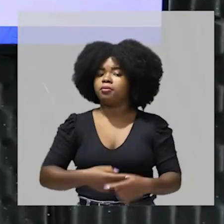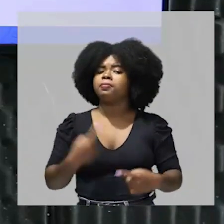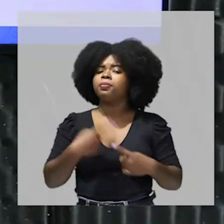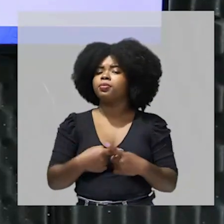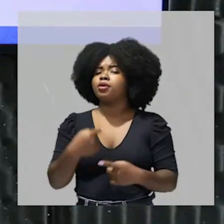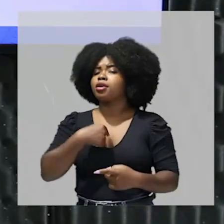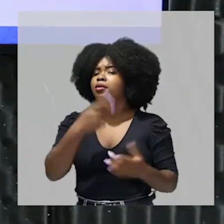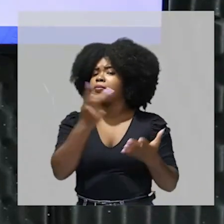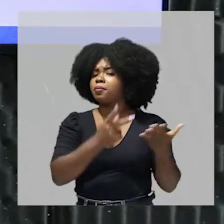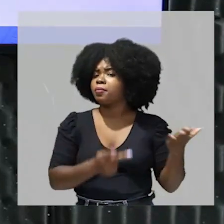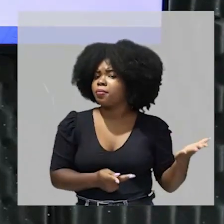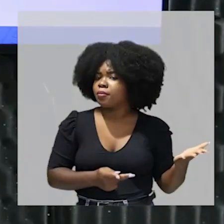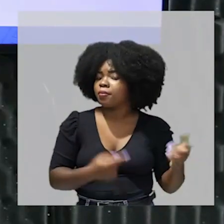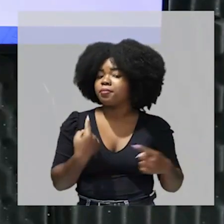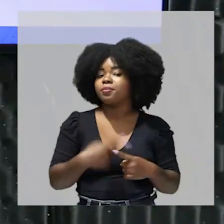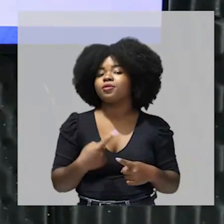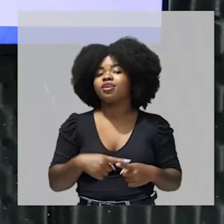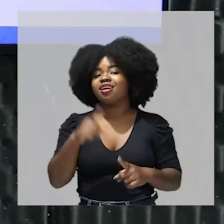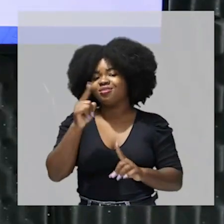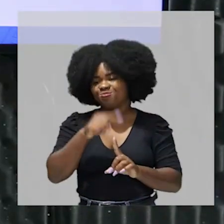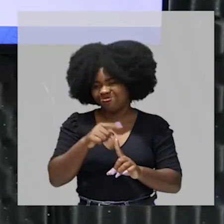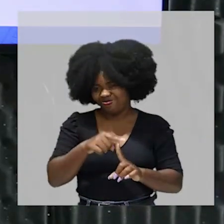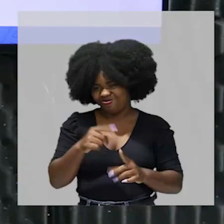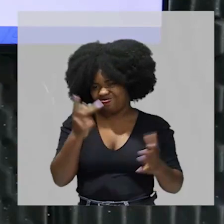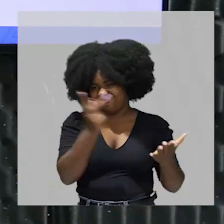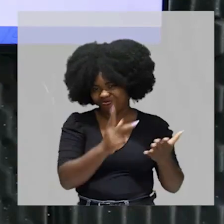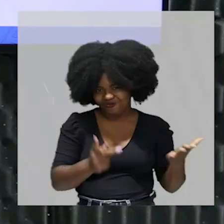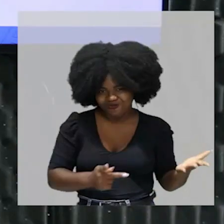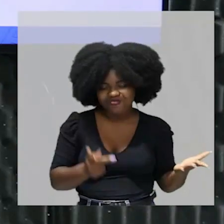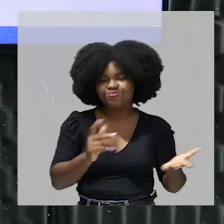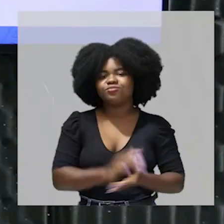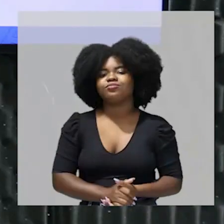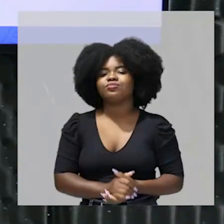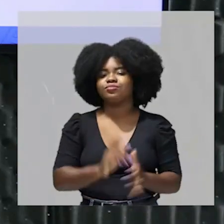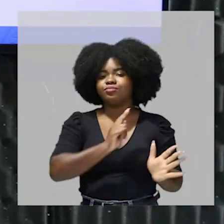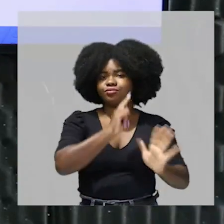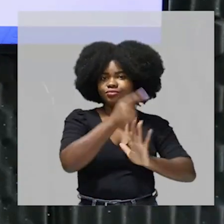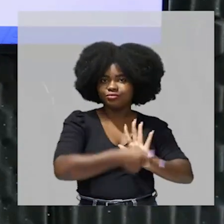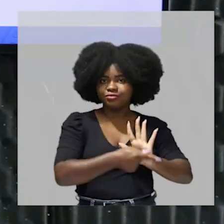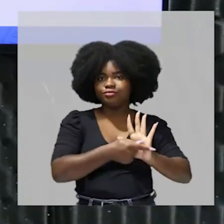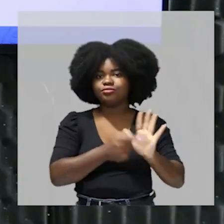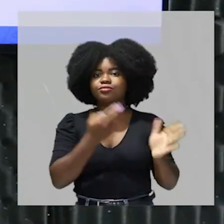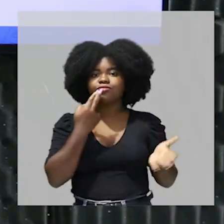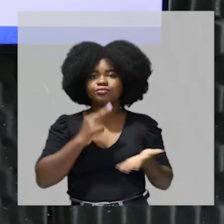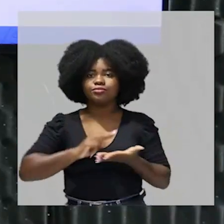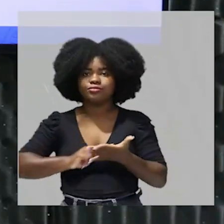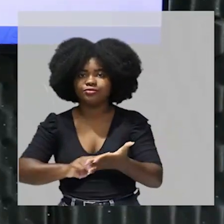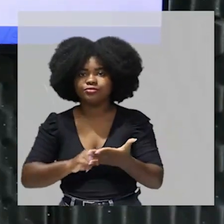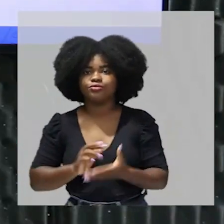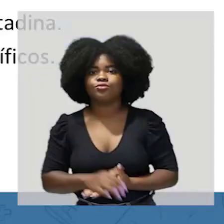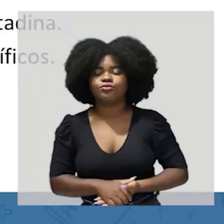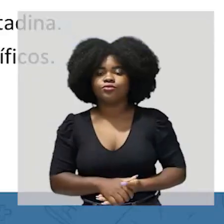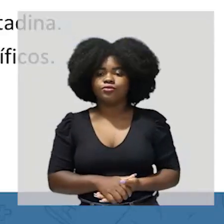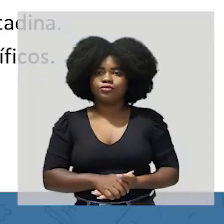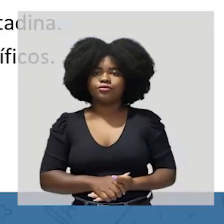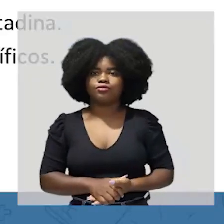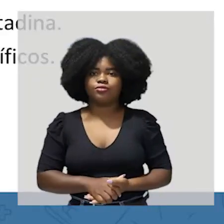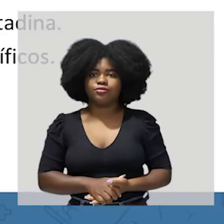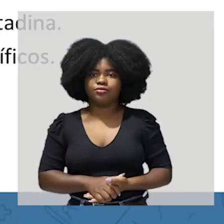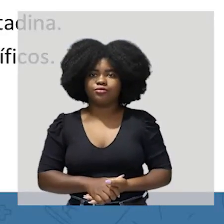eu poético trata-se de um poema tá bom com gênero de carta né mesmo gênero